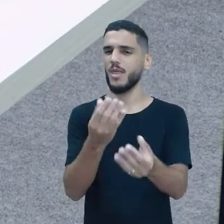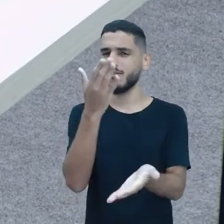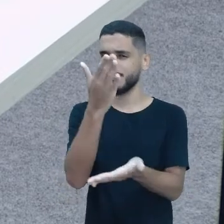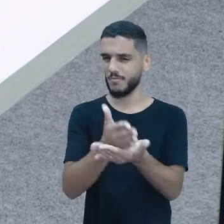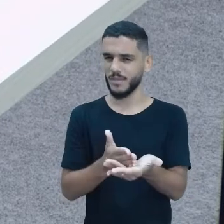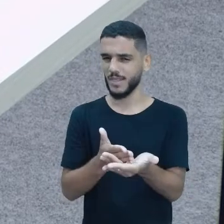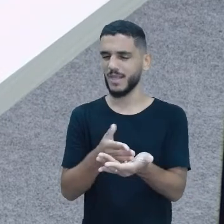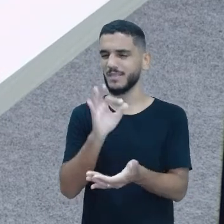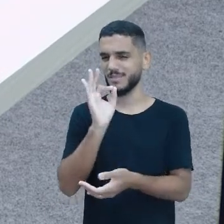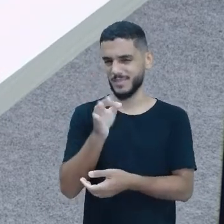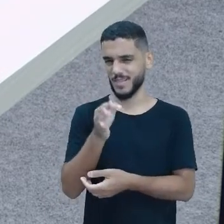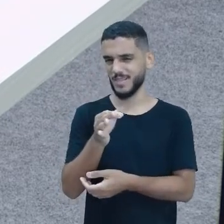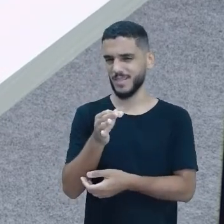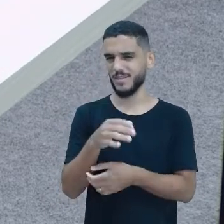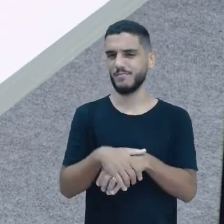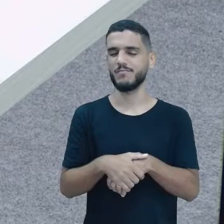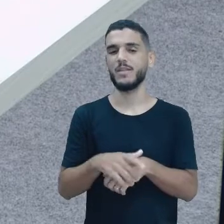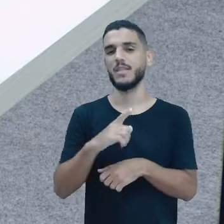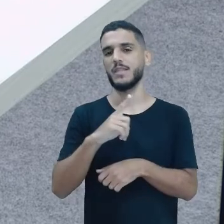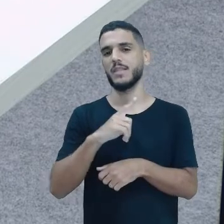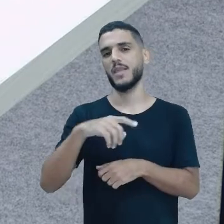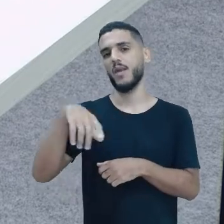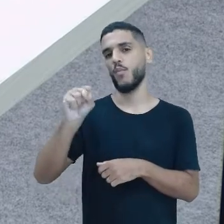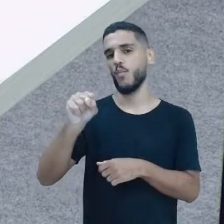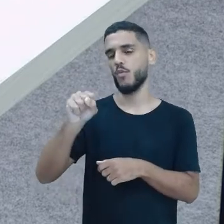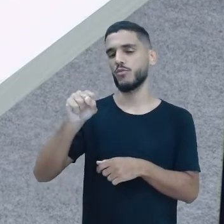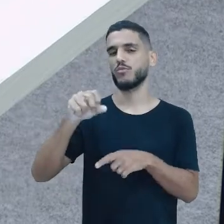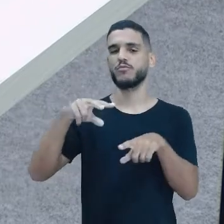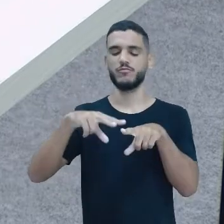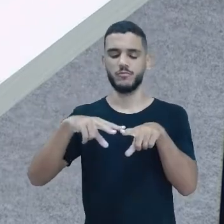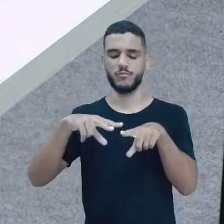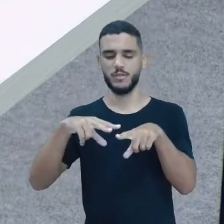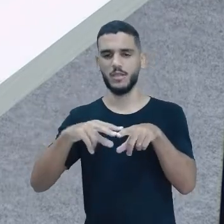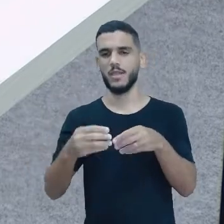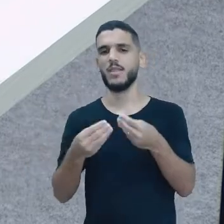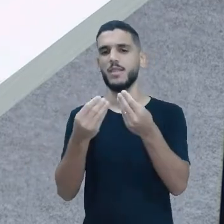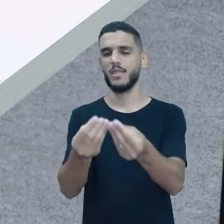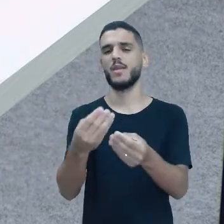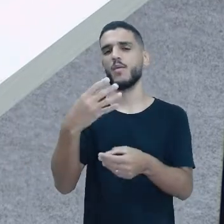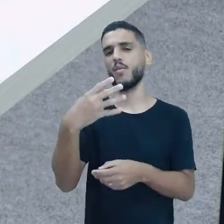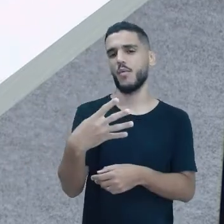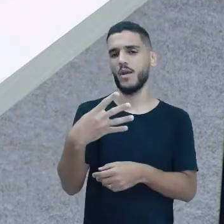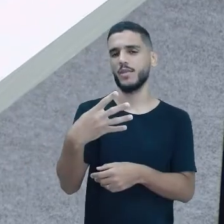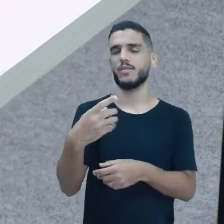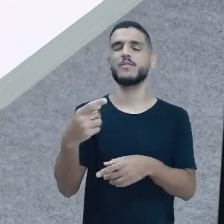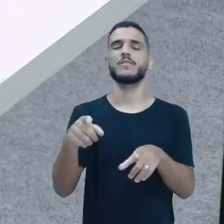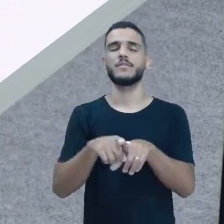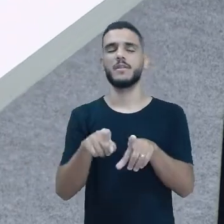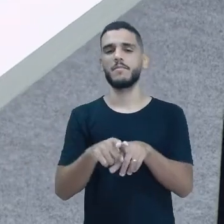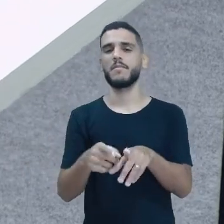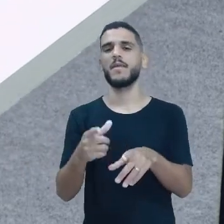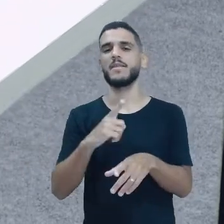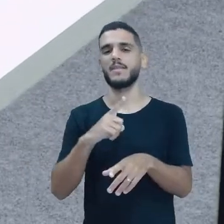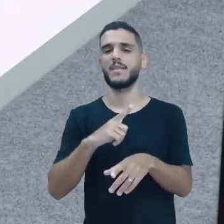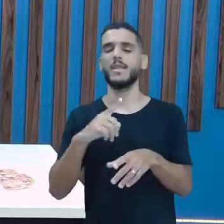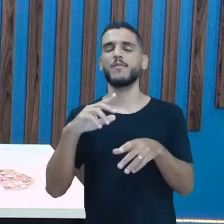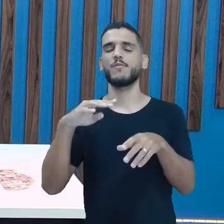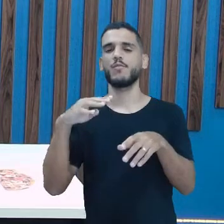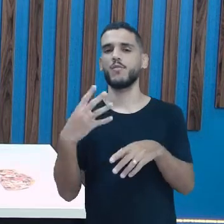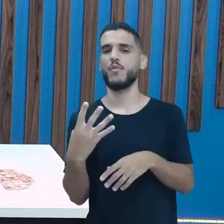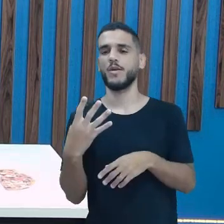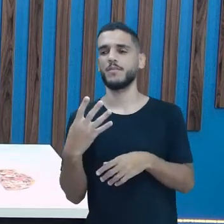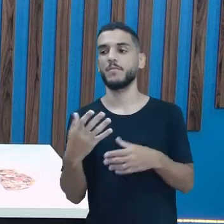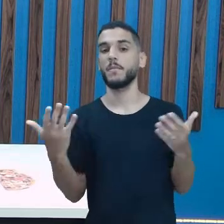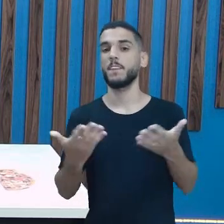para a professora Sandra, eu tinha 8 fatias, dei 4 para ela e fiquei com 4. E agora eu vou fazer a